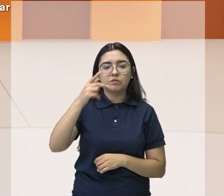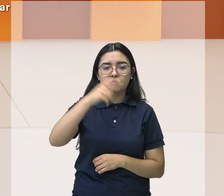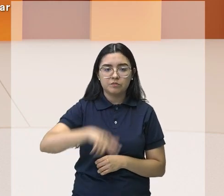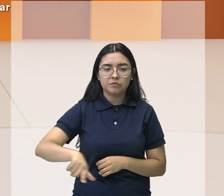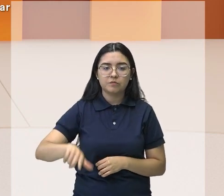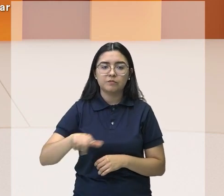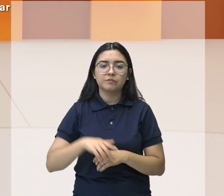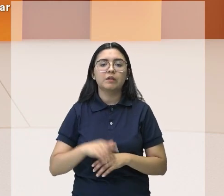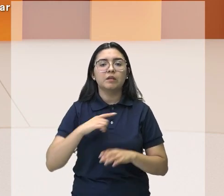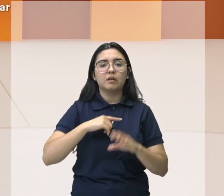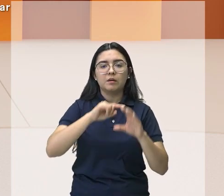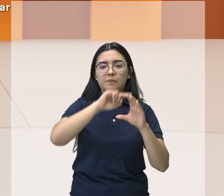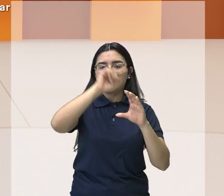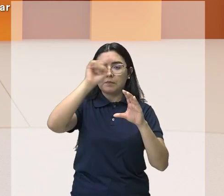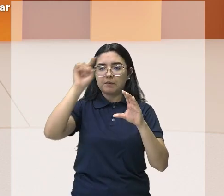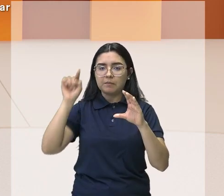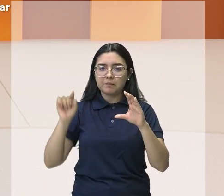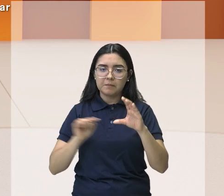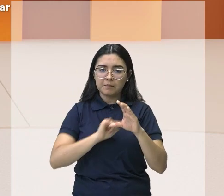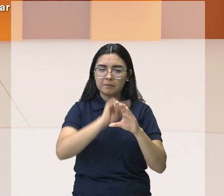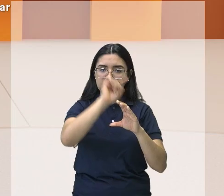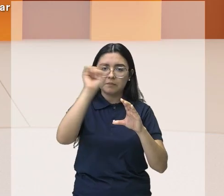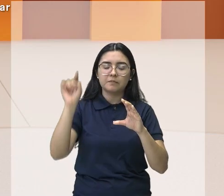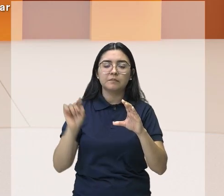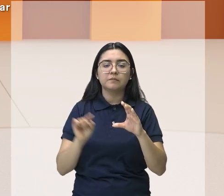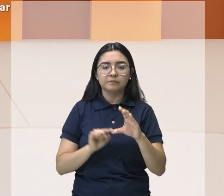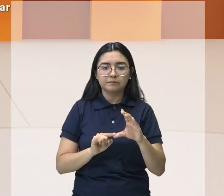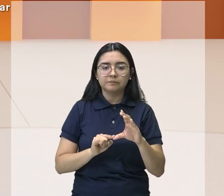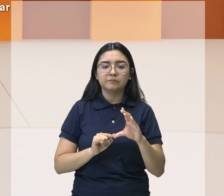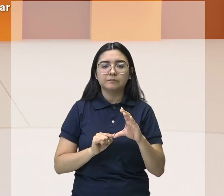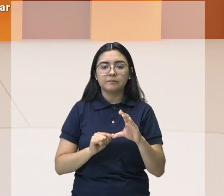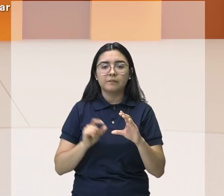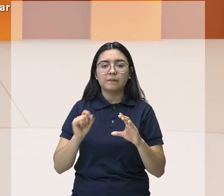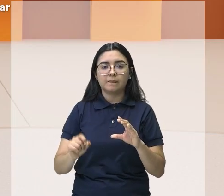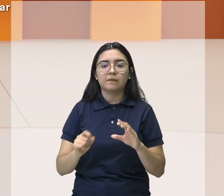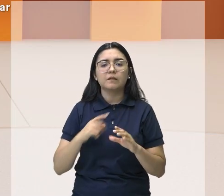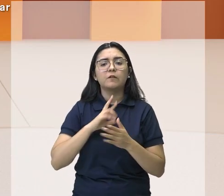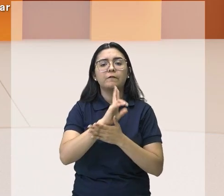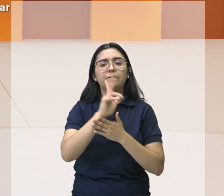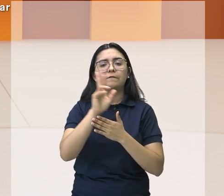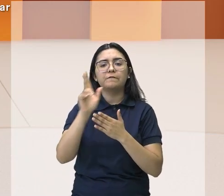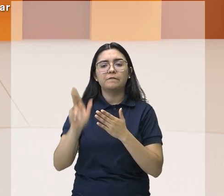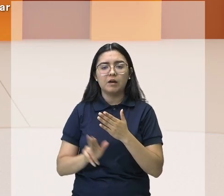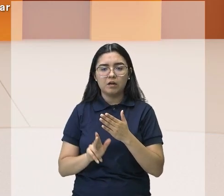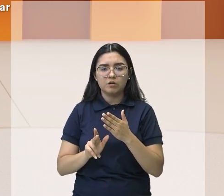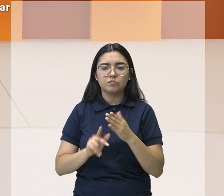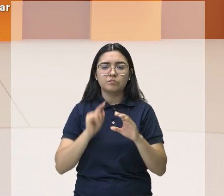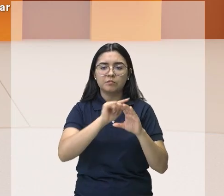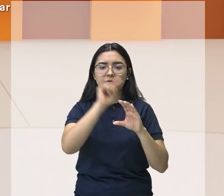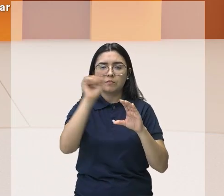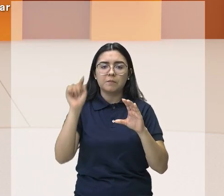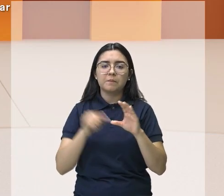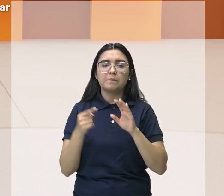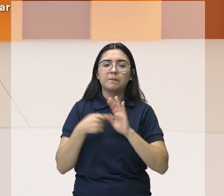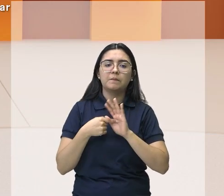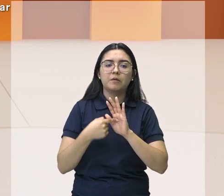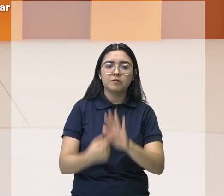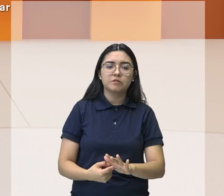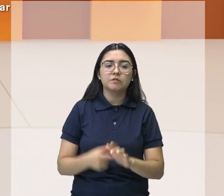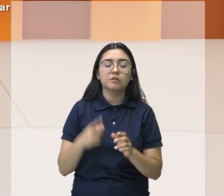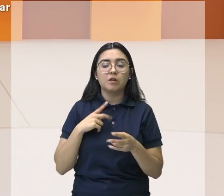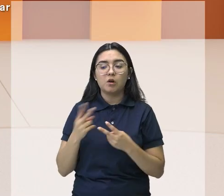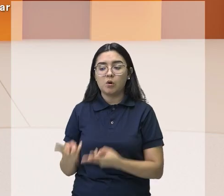reutilização. Este movimento circular, porque são vários círculos, indica que